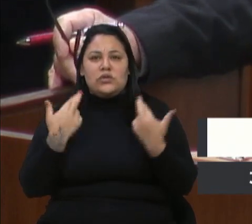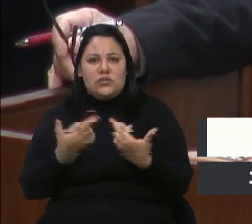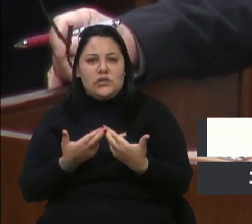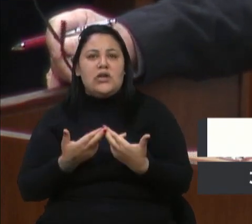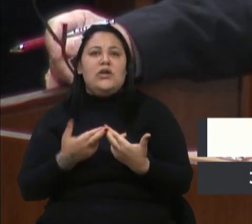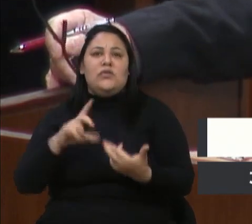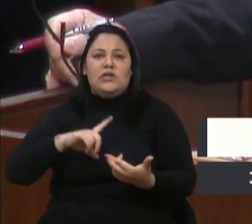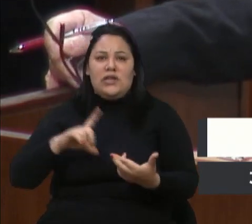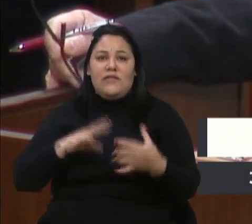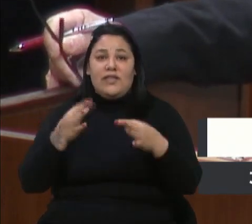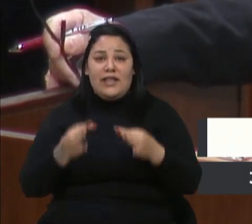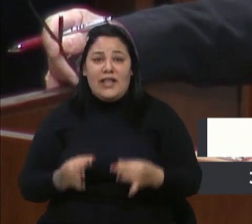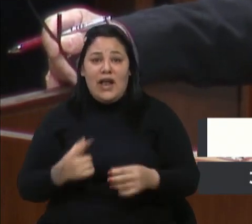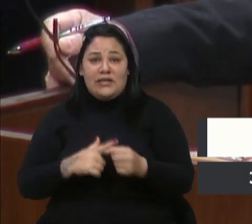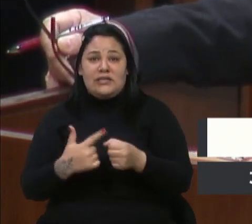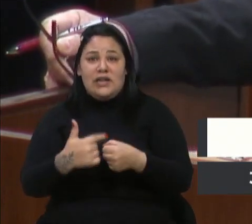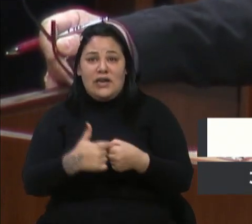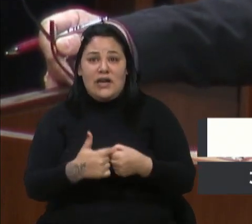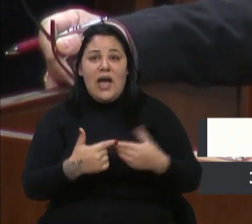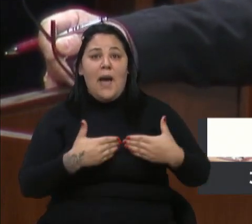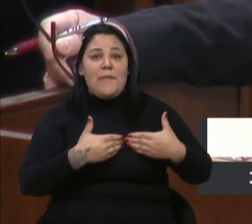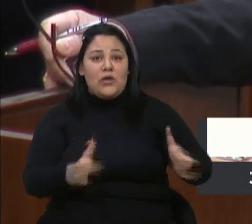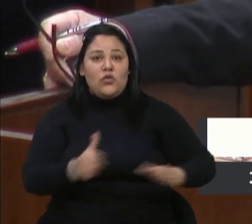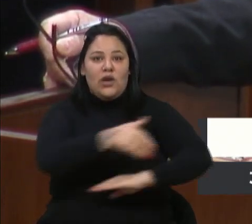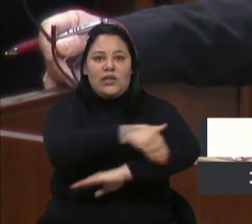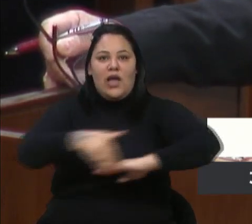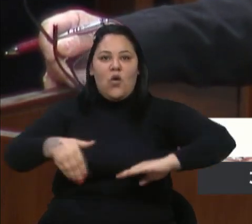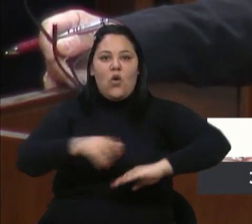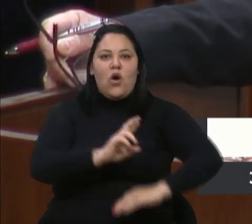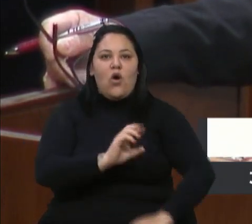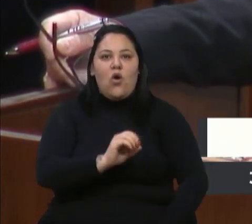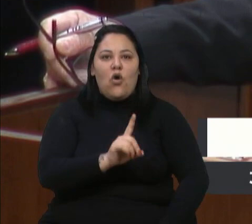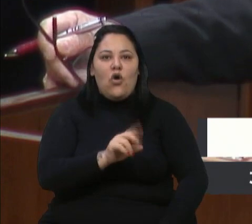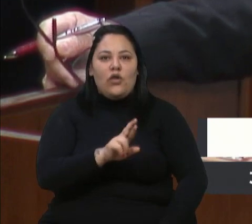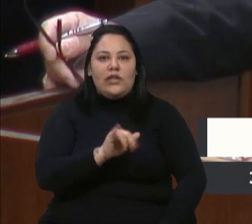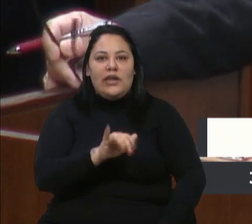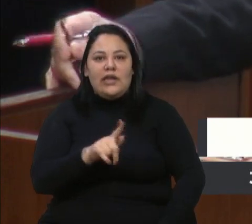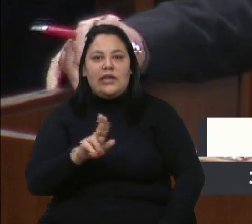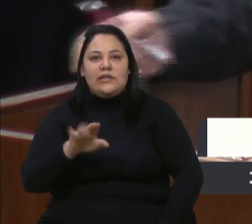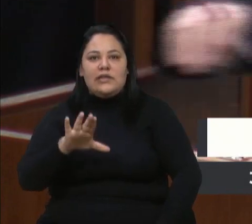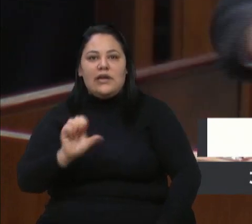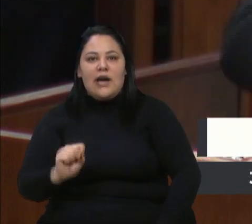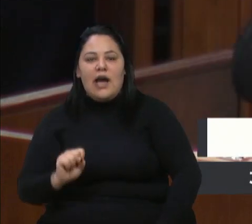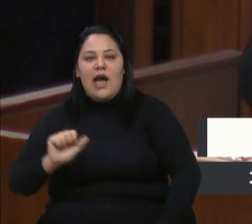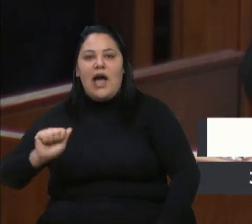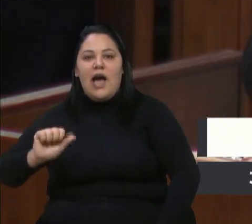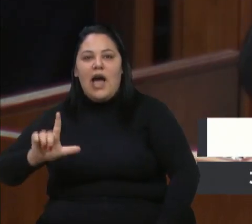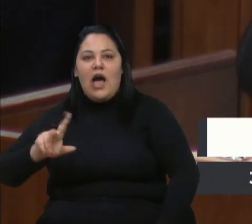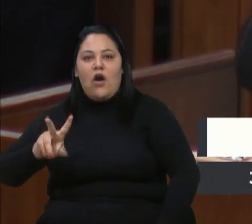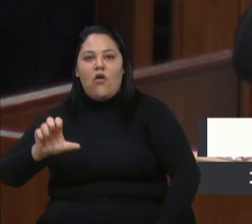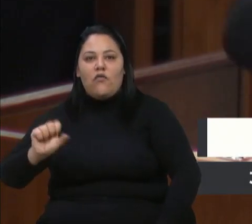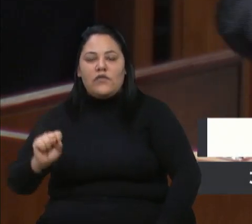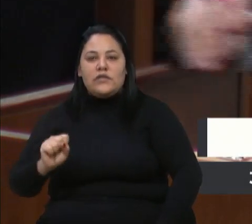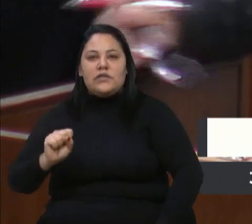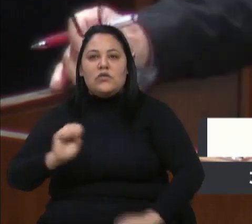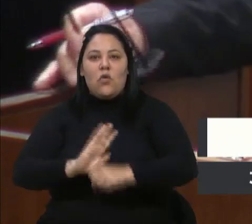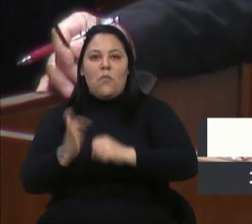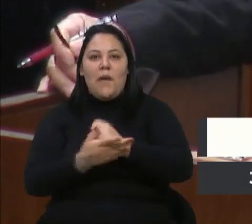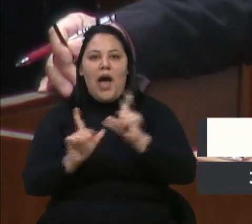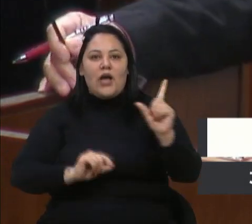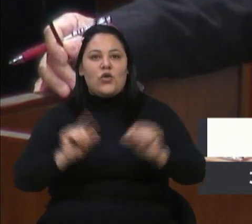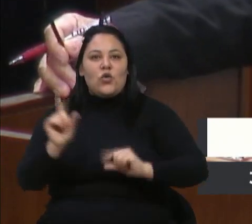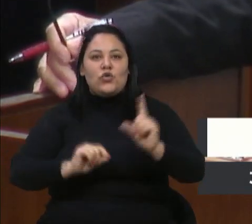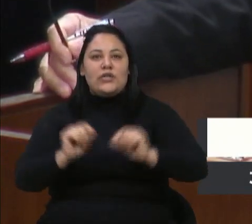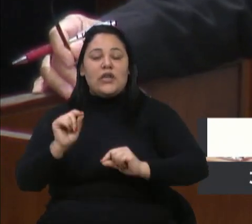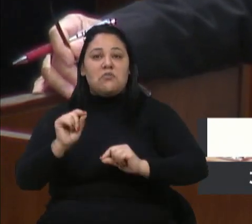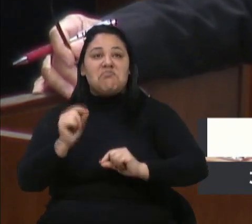da cidade. A abertura da Rodrigues Alves, no bairro Cruzeiro. O que significou a abertura da